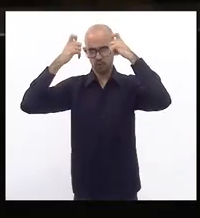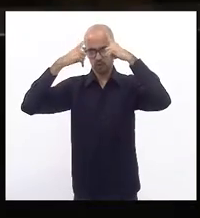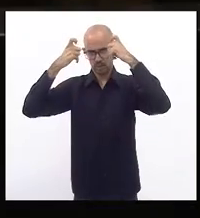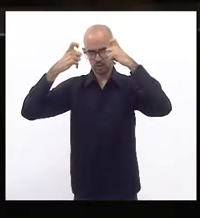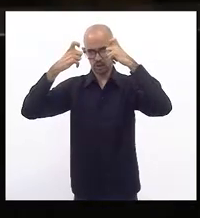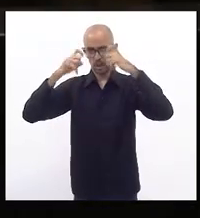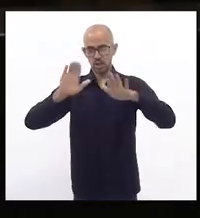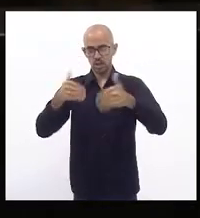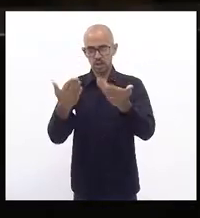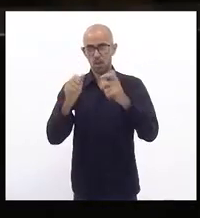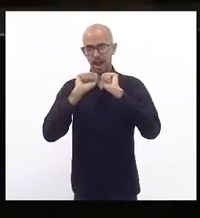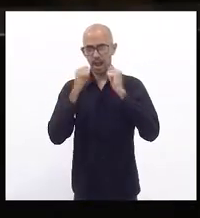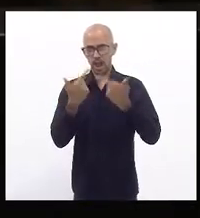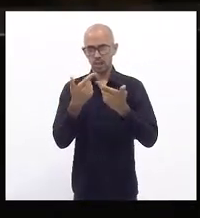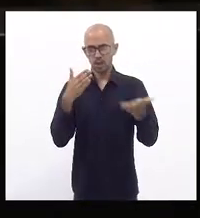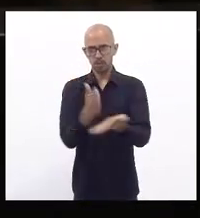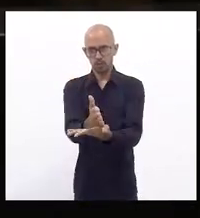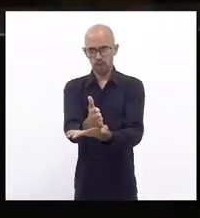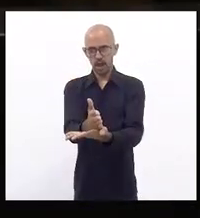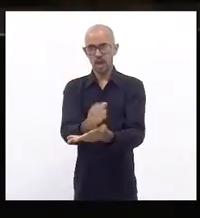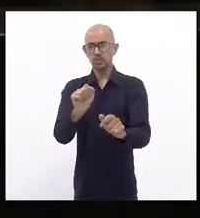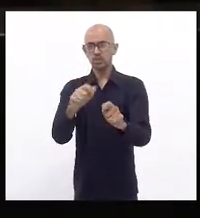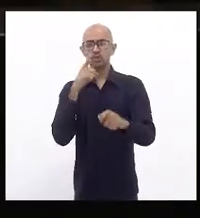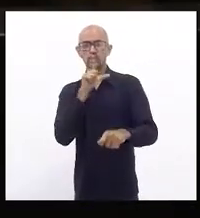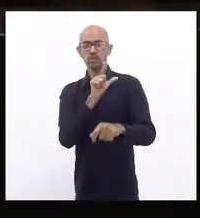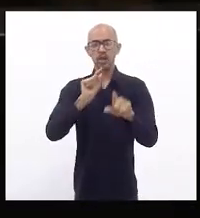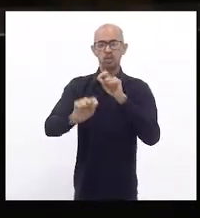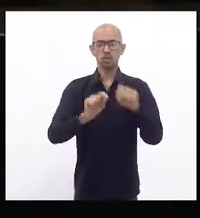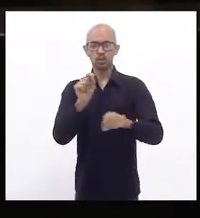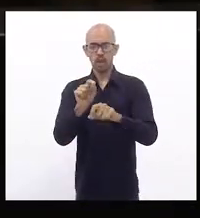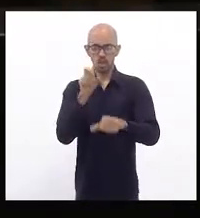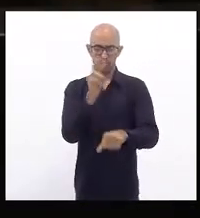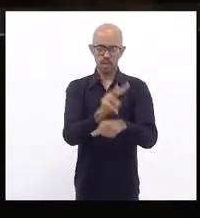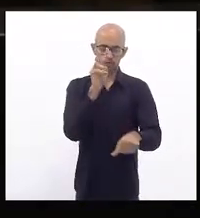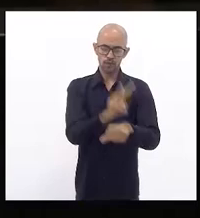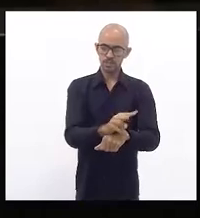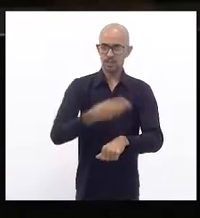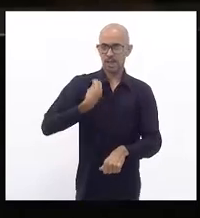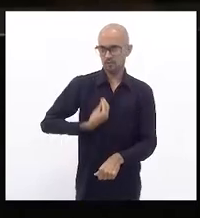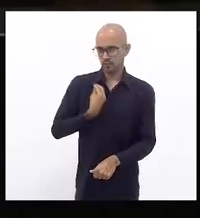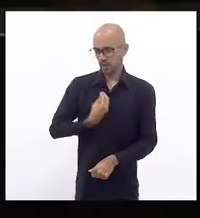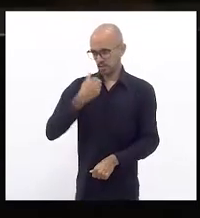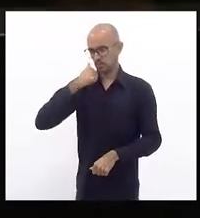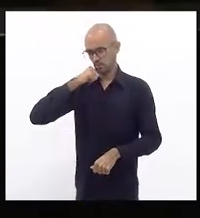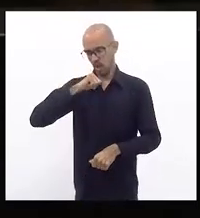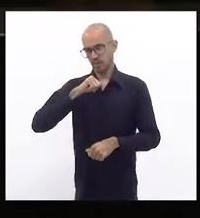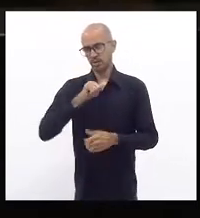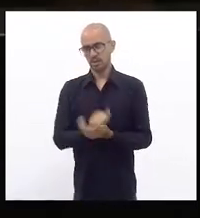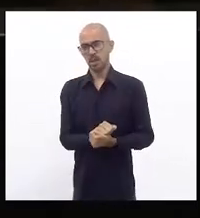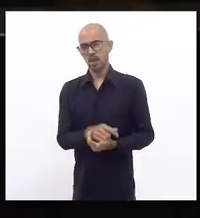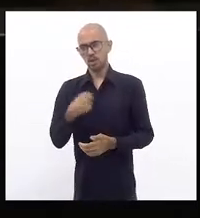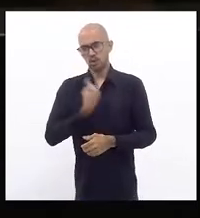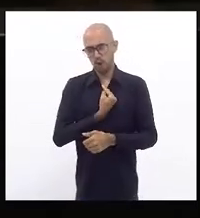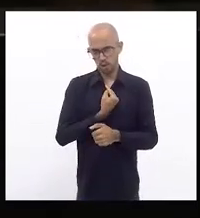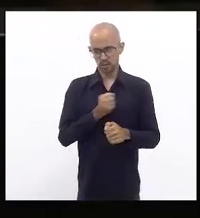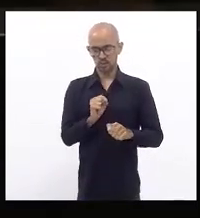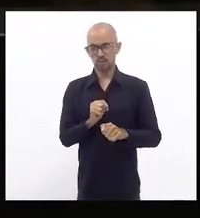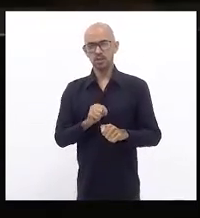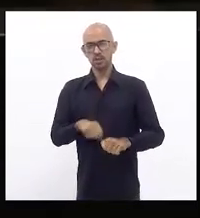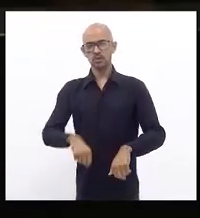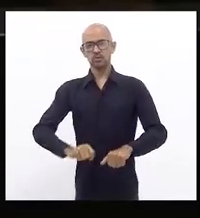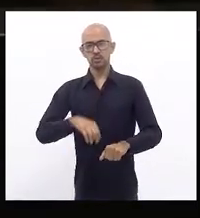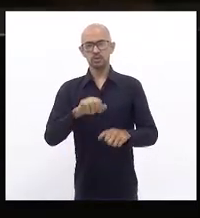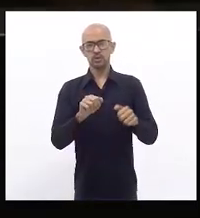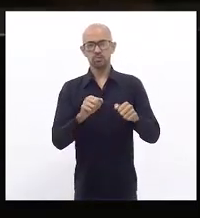projeto como esse garante a possibilidade de defesa da vida das mulheres. Nós fizemos parte da